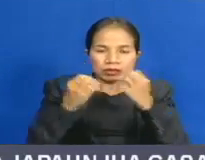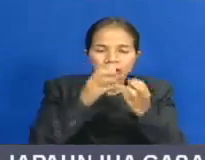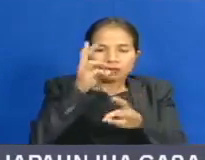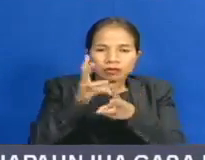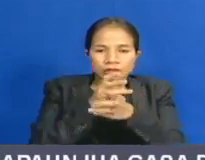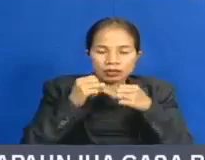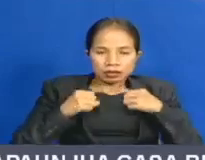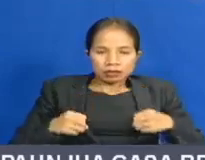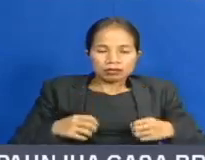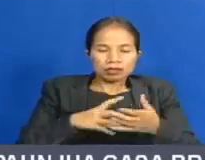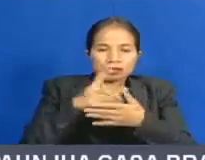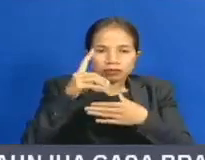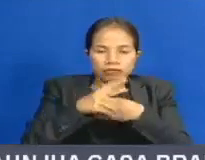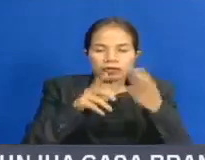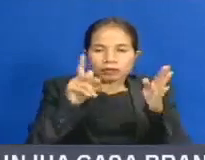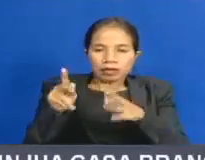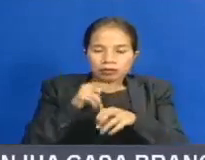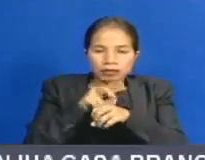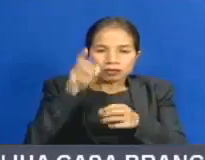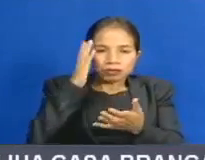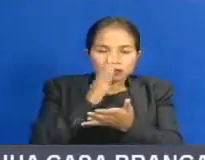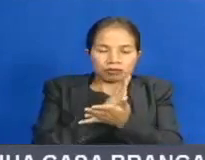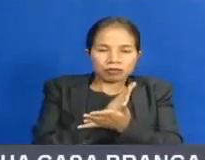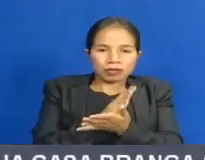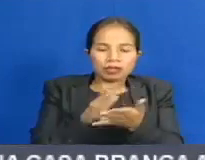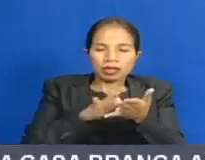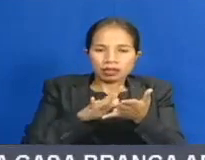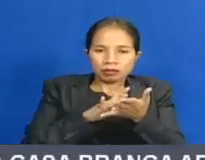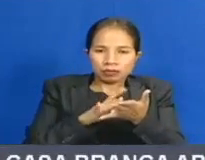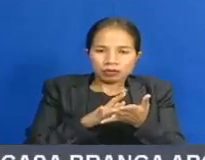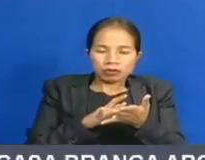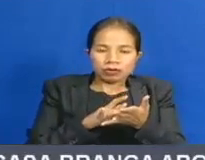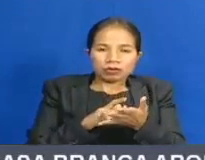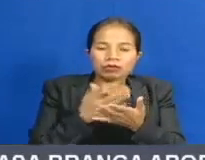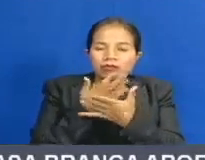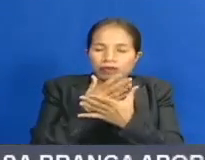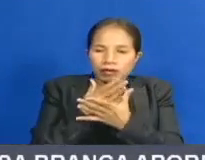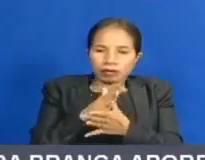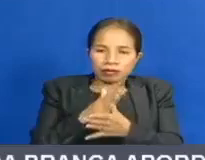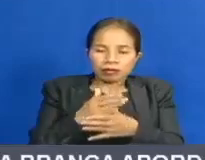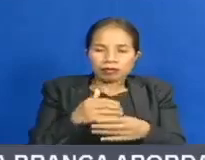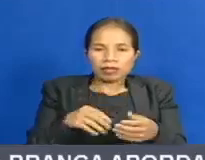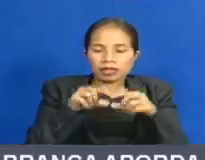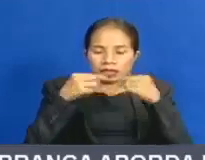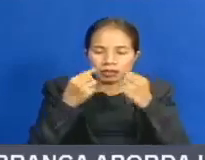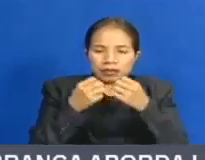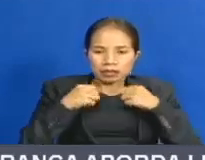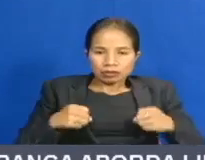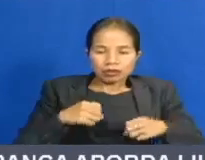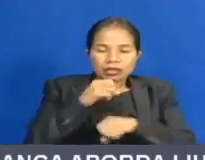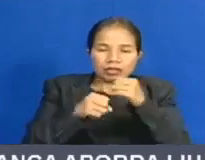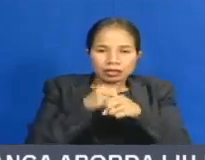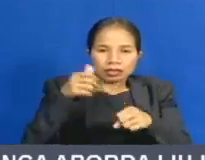Saúde, desenvolveu no Plano Nacional Combate à Resistência Antibiótica, que distribuiu ona ba profissional saúde SIRA e